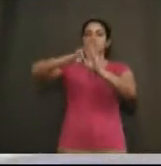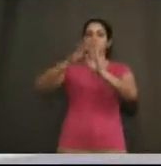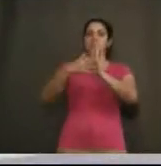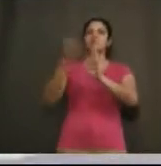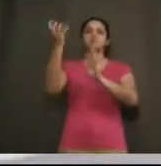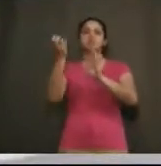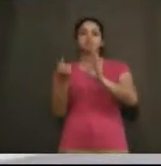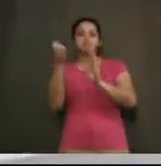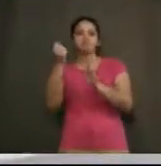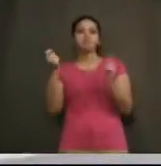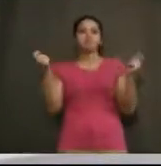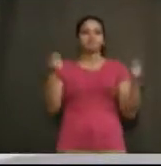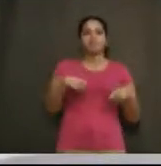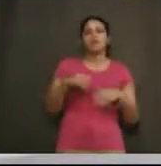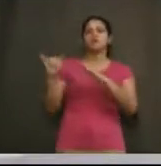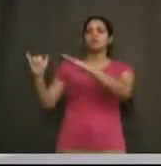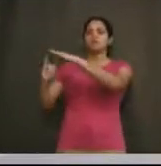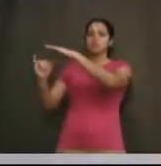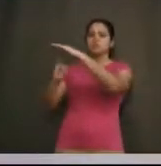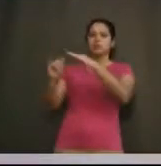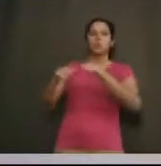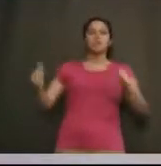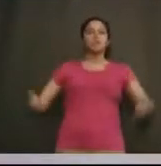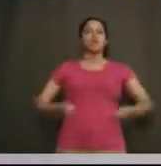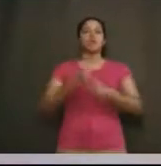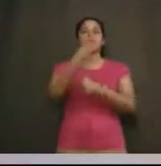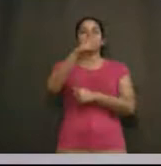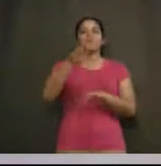programas para melhorar a sua formação.